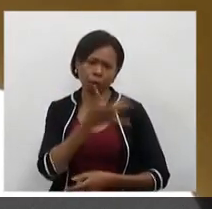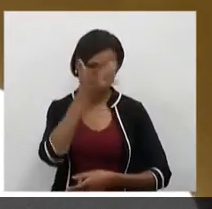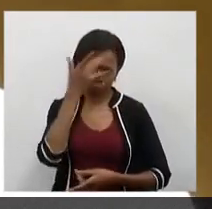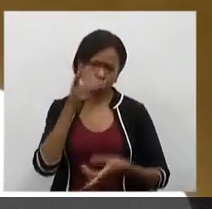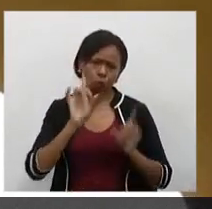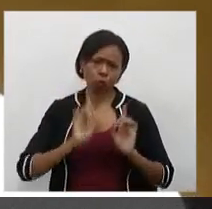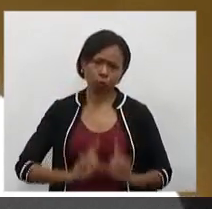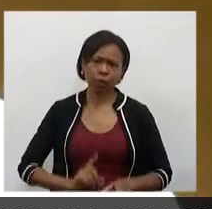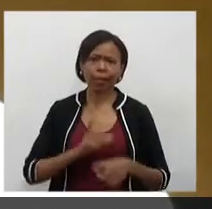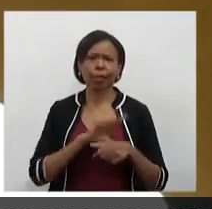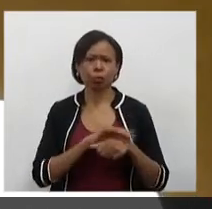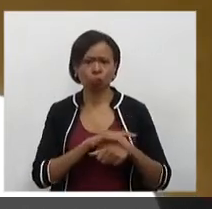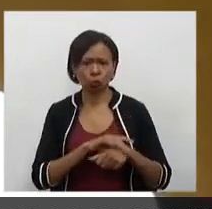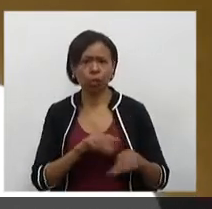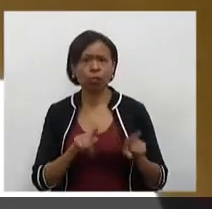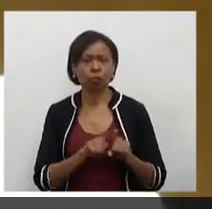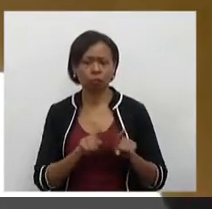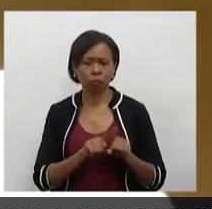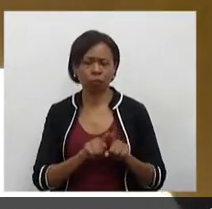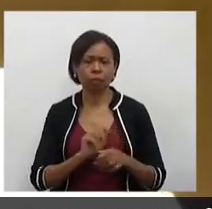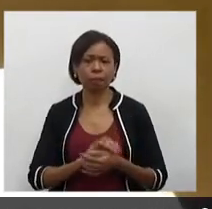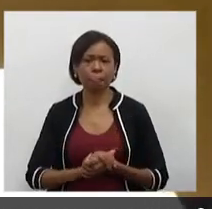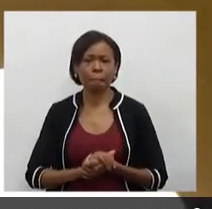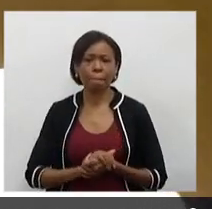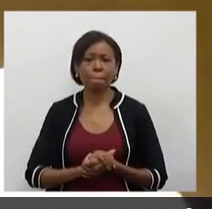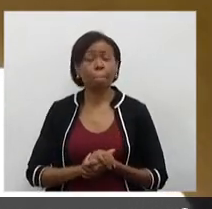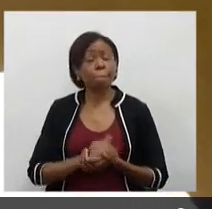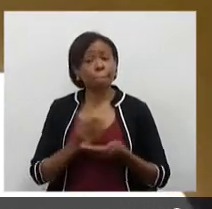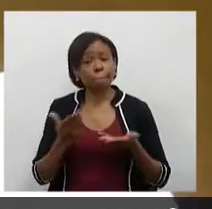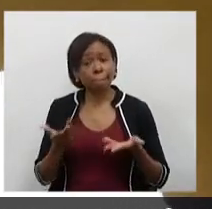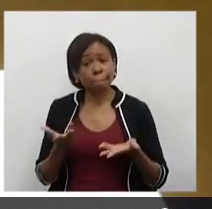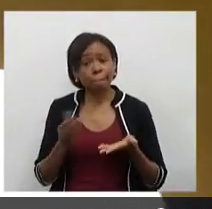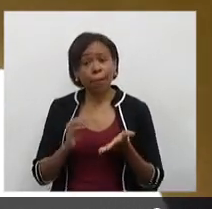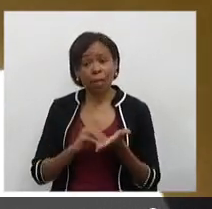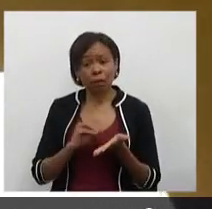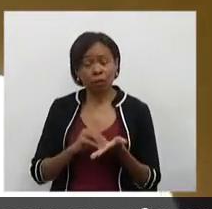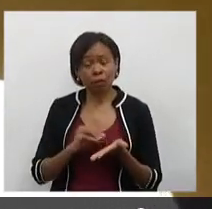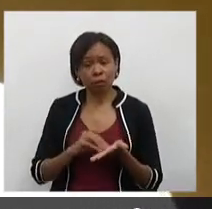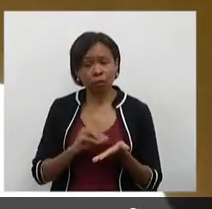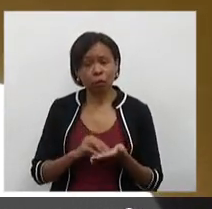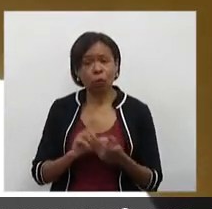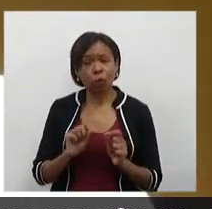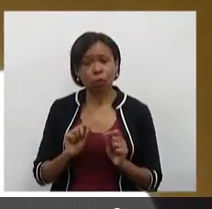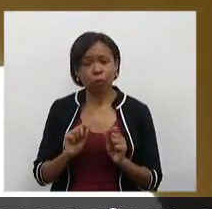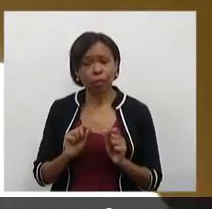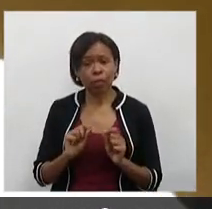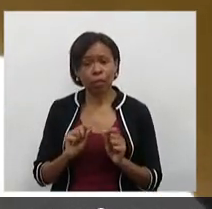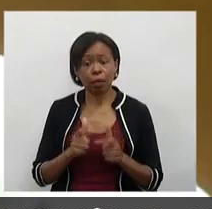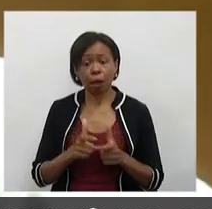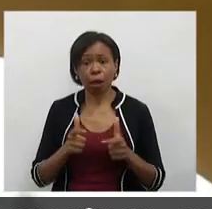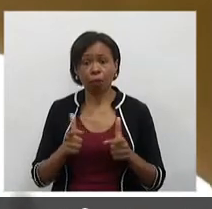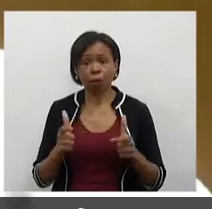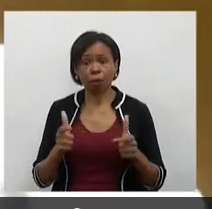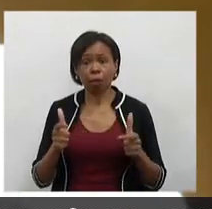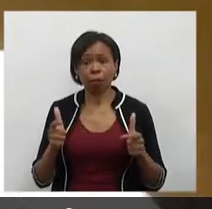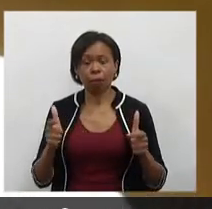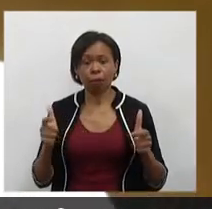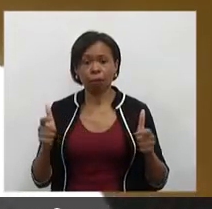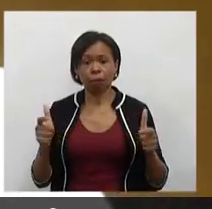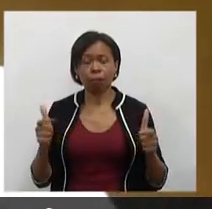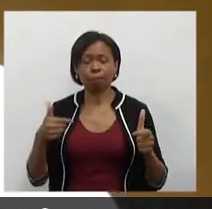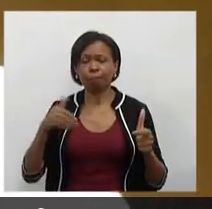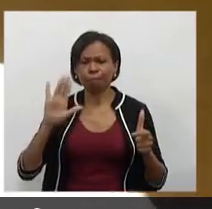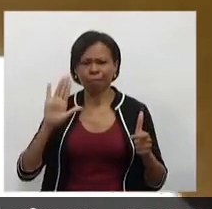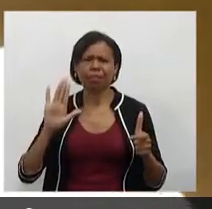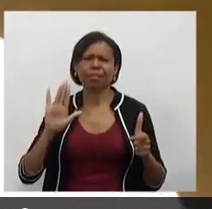maior vulnerabilidade, ainda falta a gente poder ampliar mais e